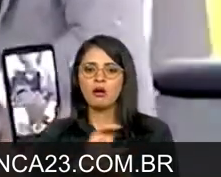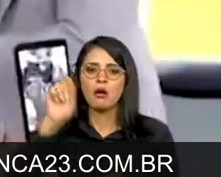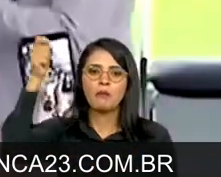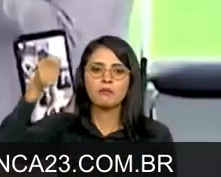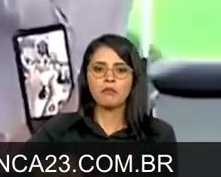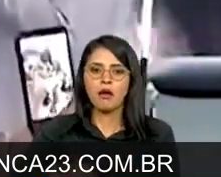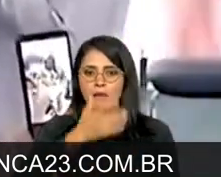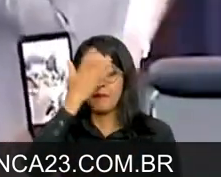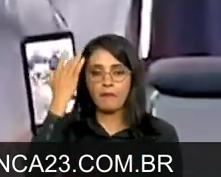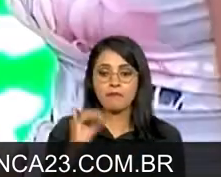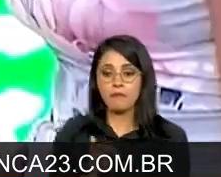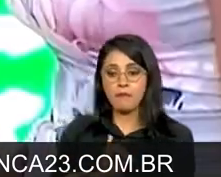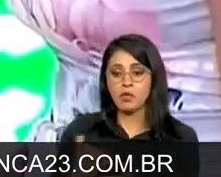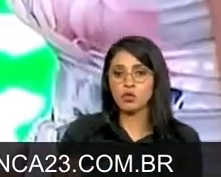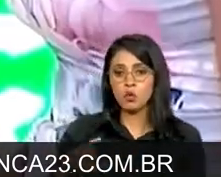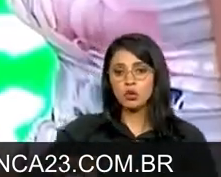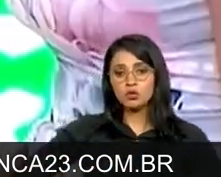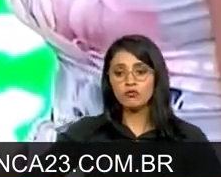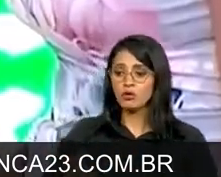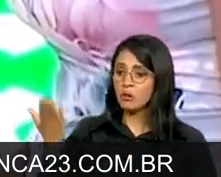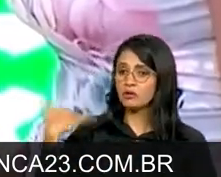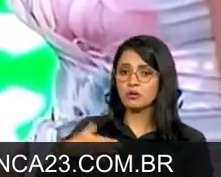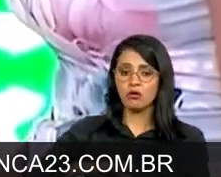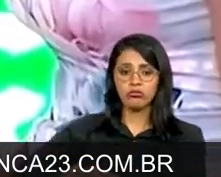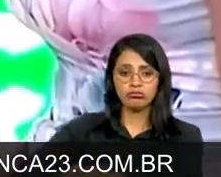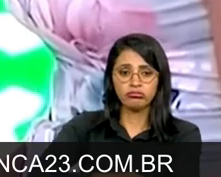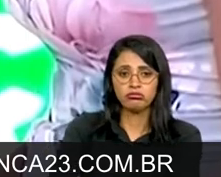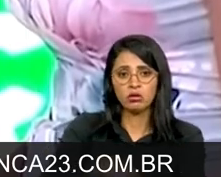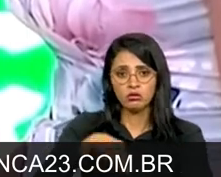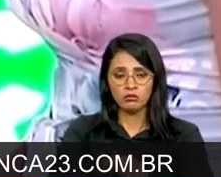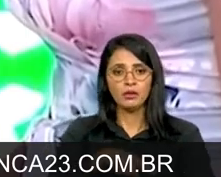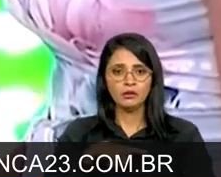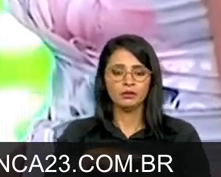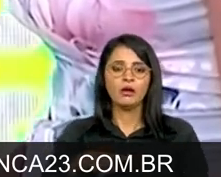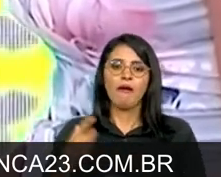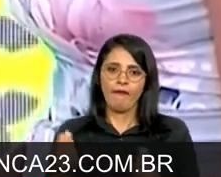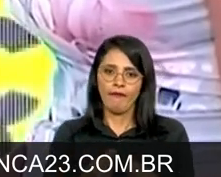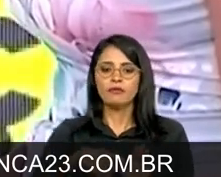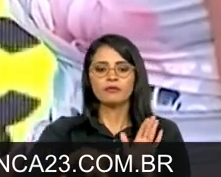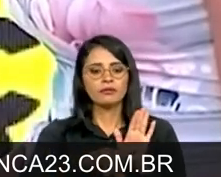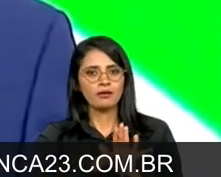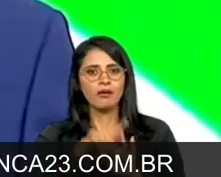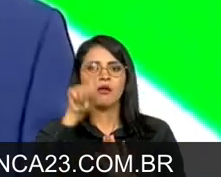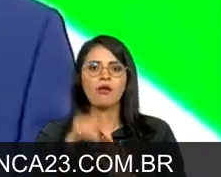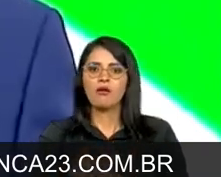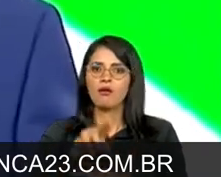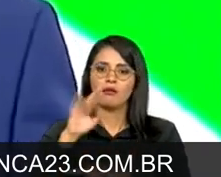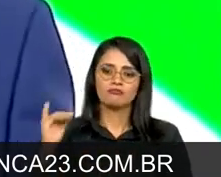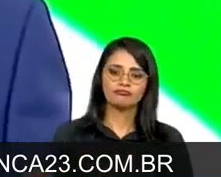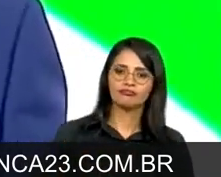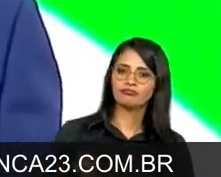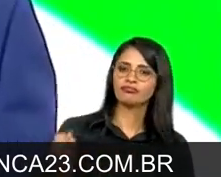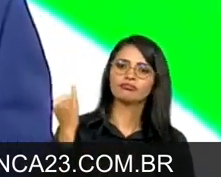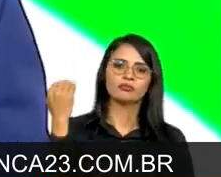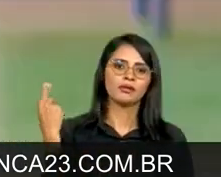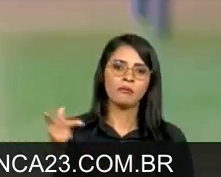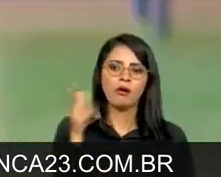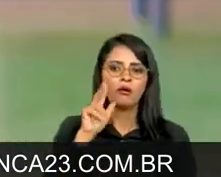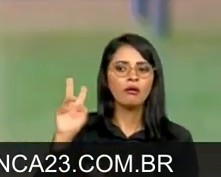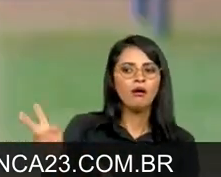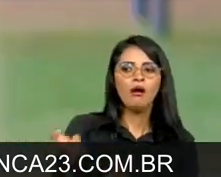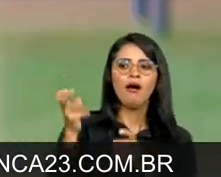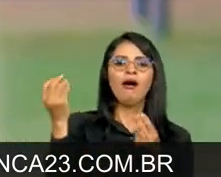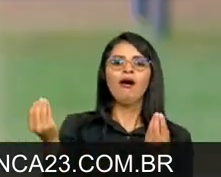que sofreram com a hanseníase no passado. Essa legislação representa um passo significativo para